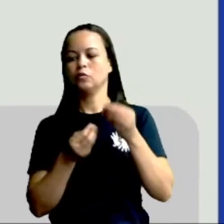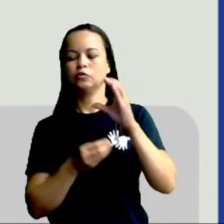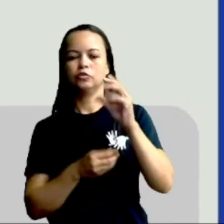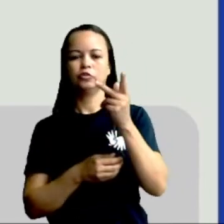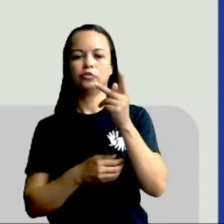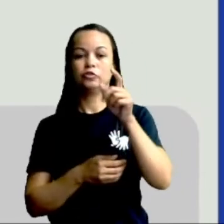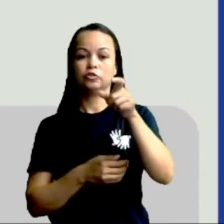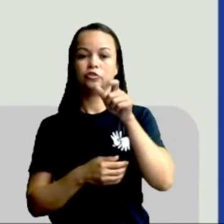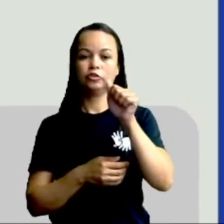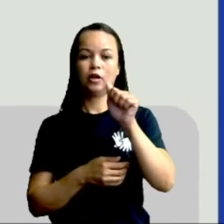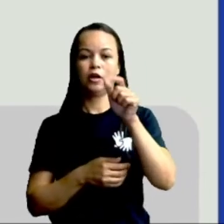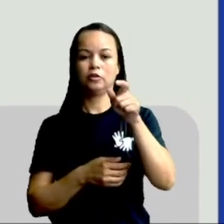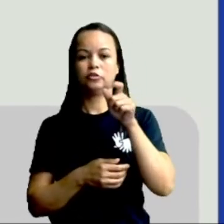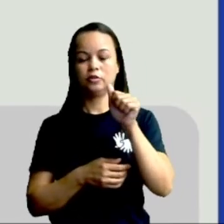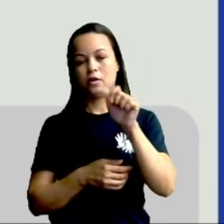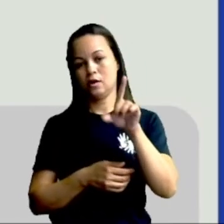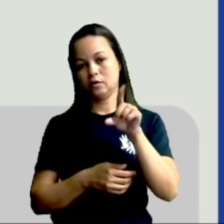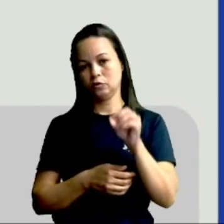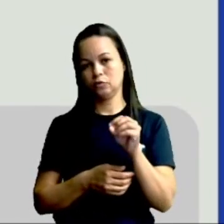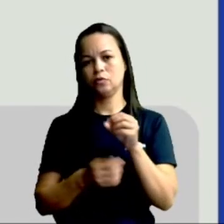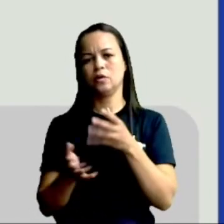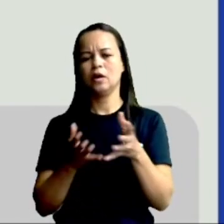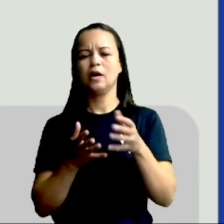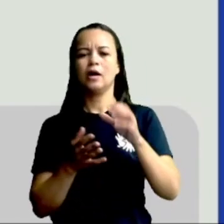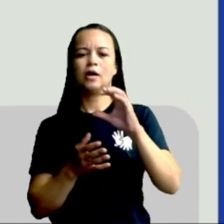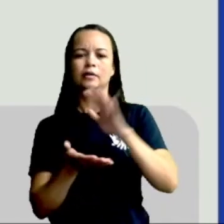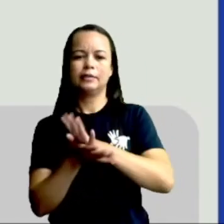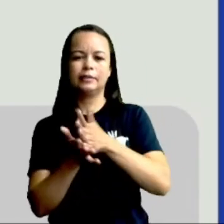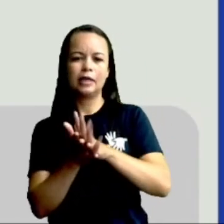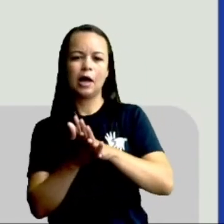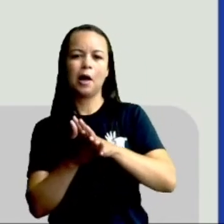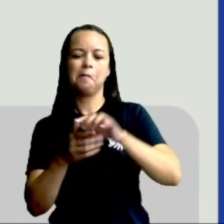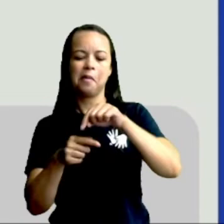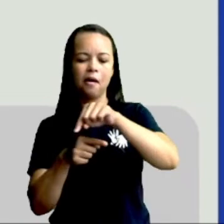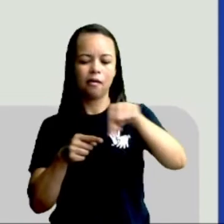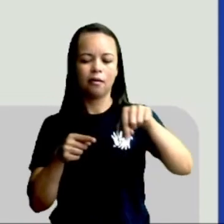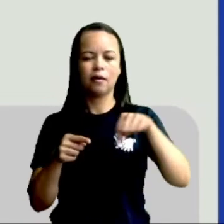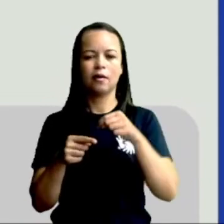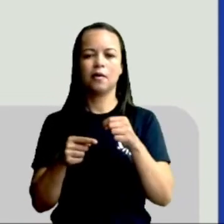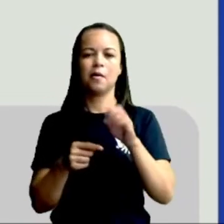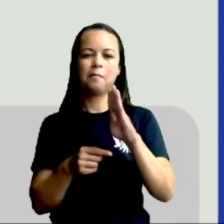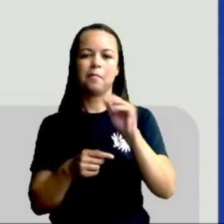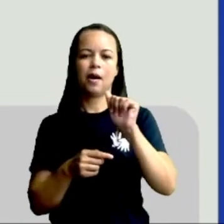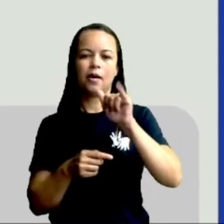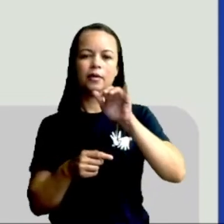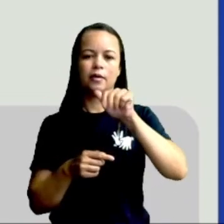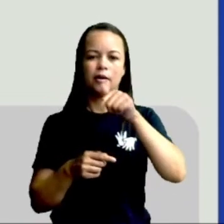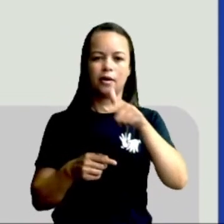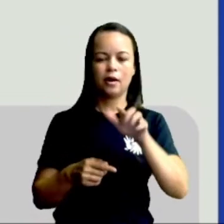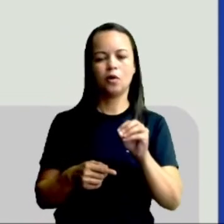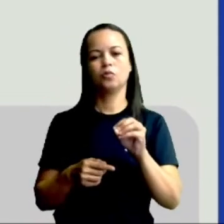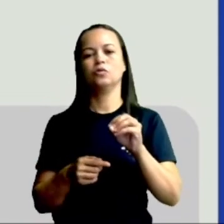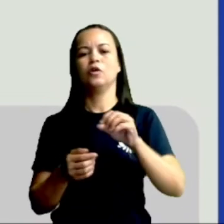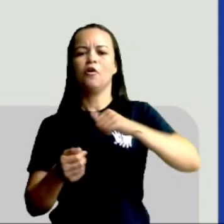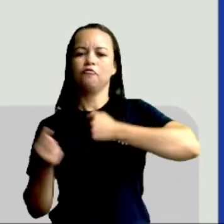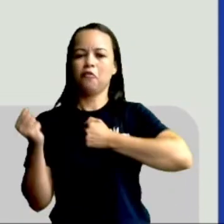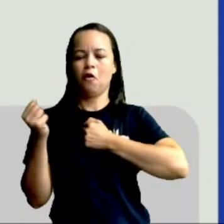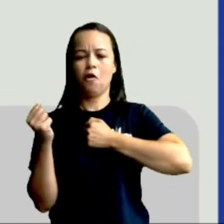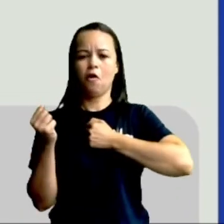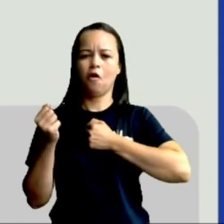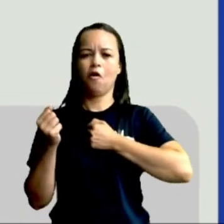xaxado, martelo a gola pardo, samba de roda, baião, xote, forró,